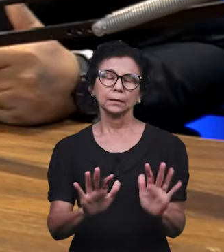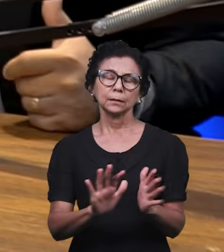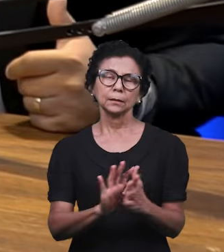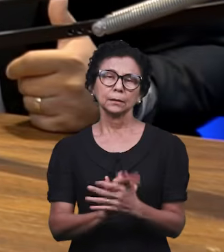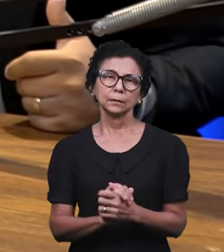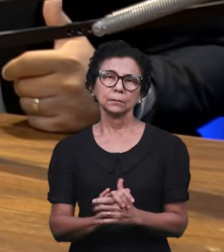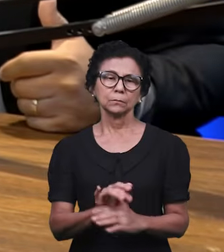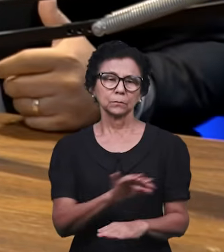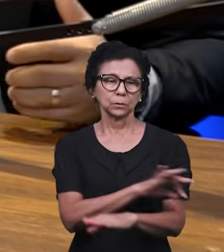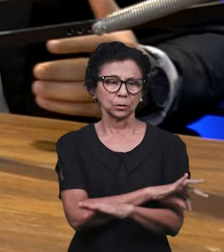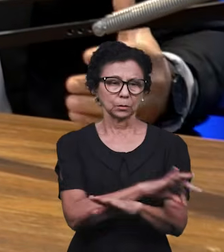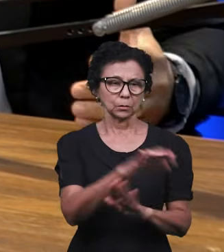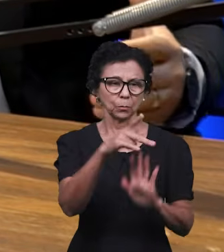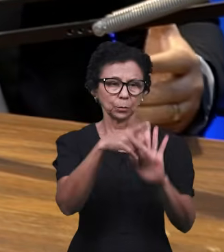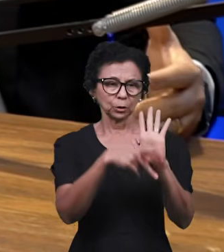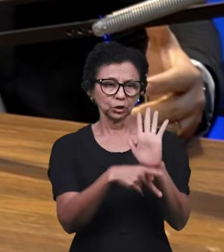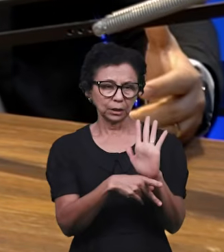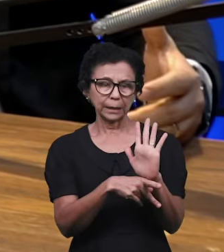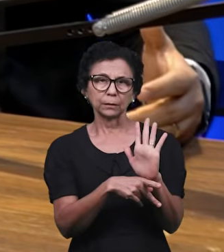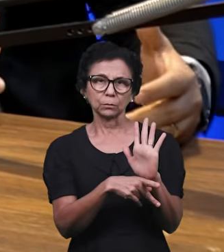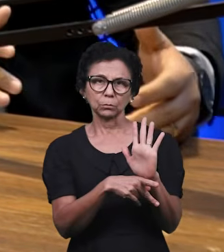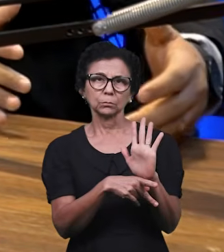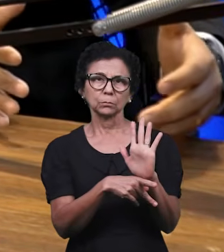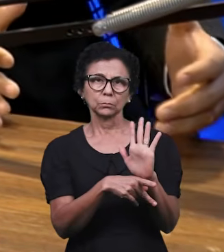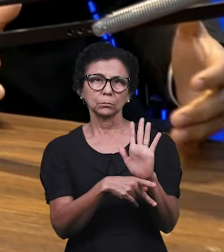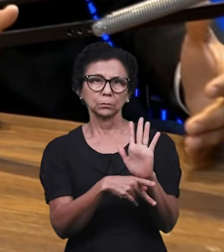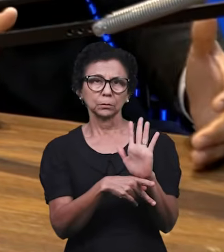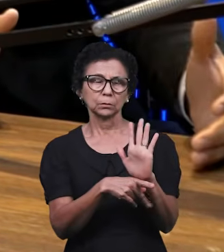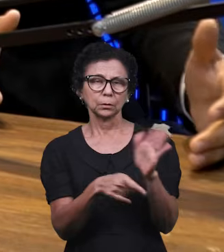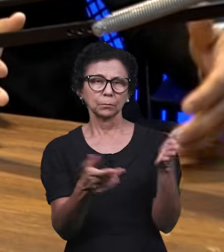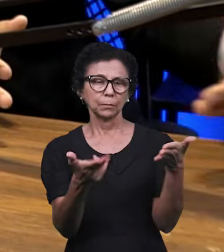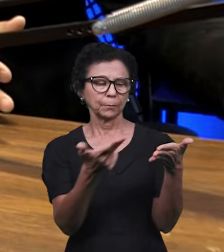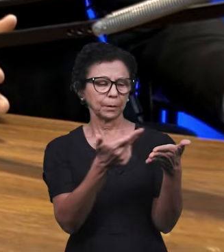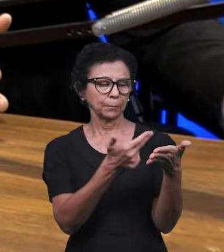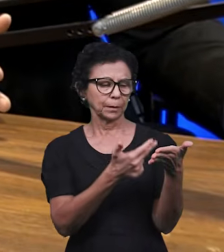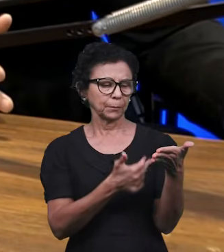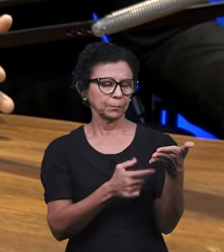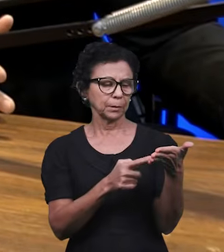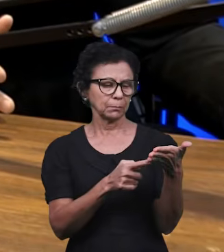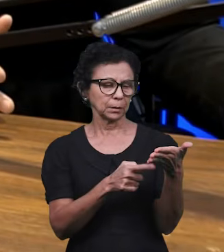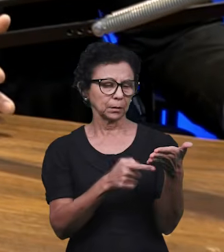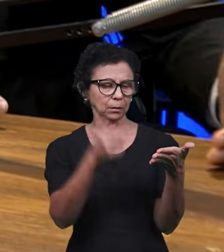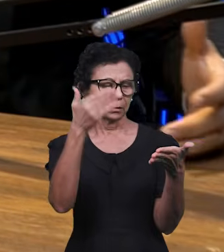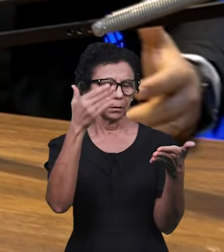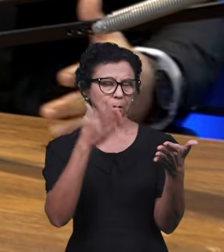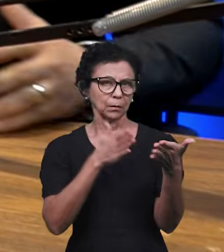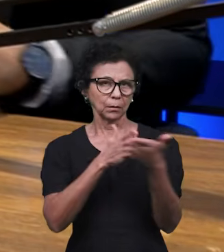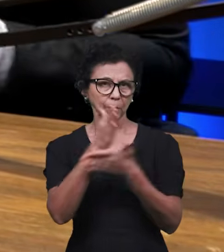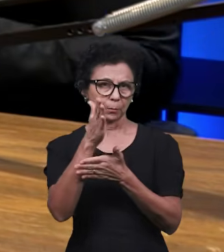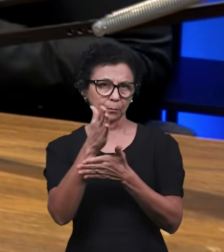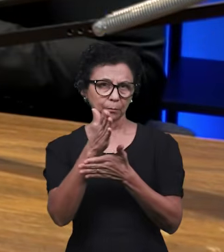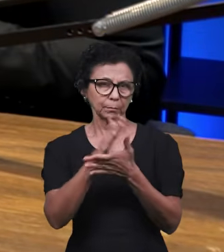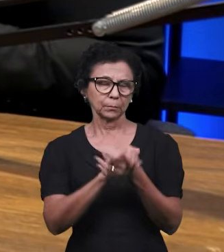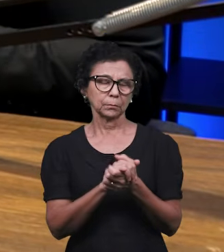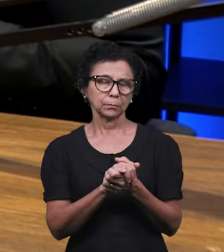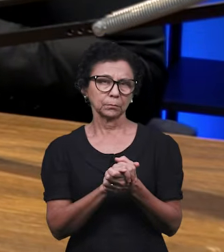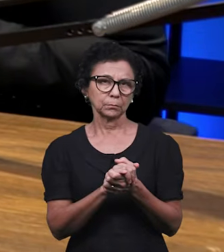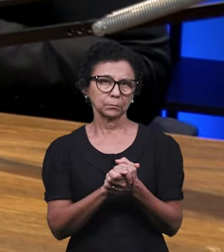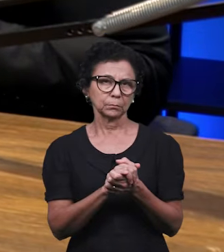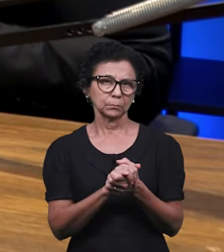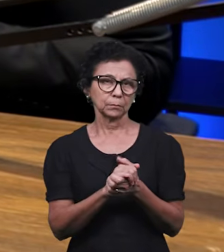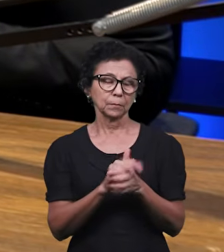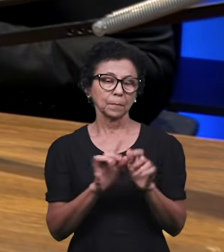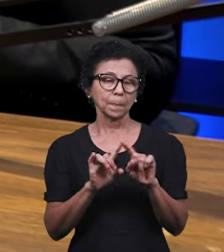ao projeto. Ela obedece àquilo que foi determinado e aprovado, né? Então, o que nós vamos